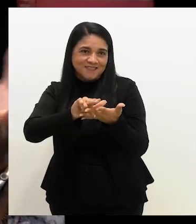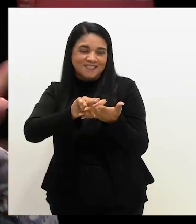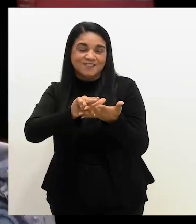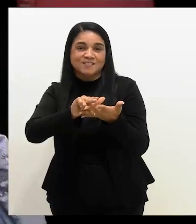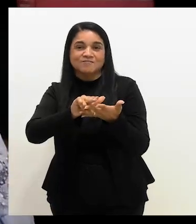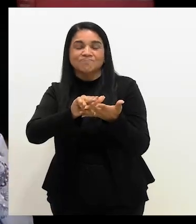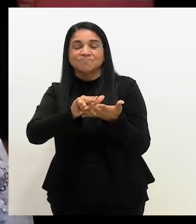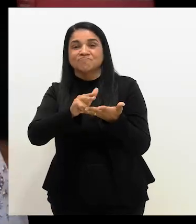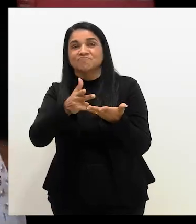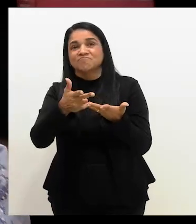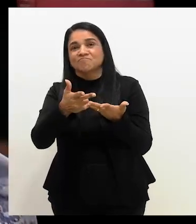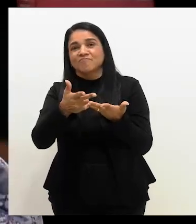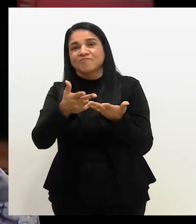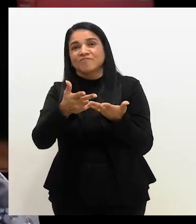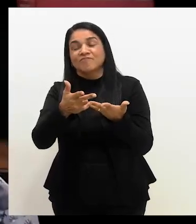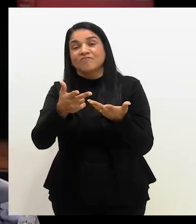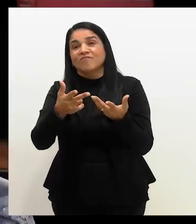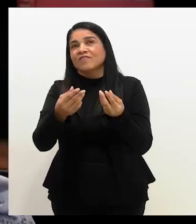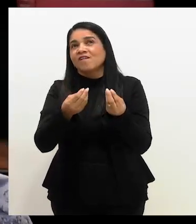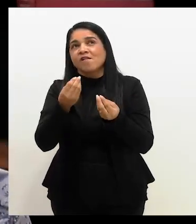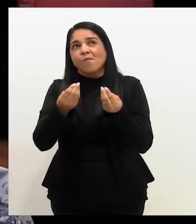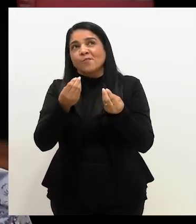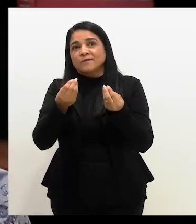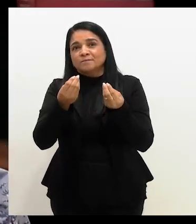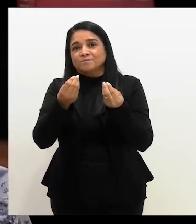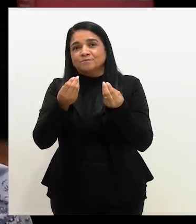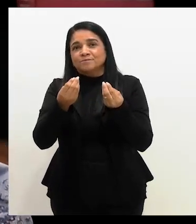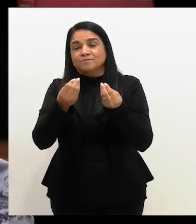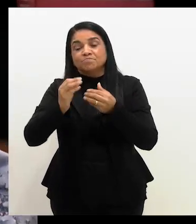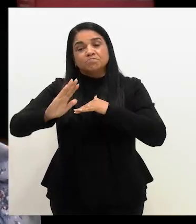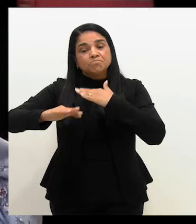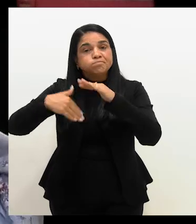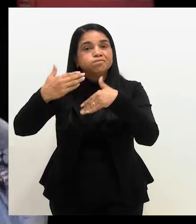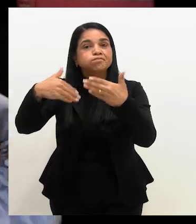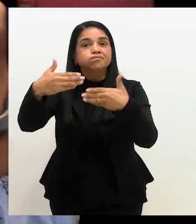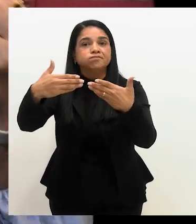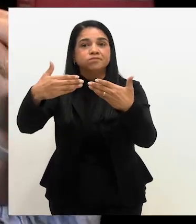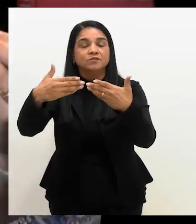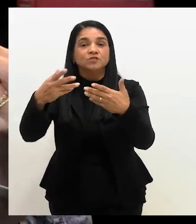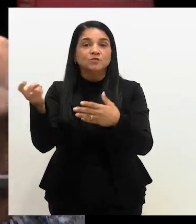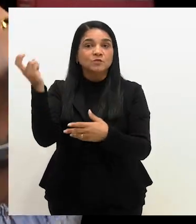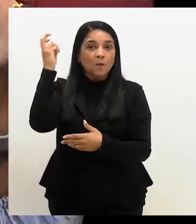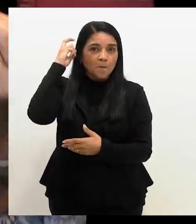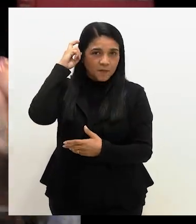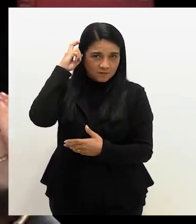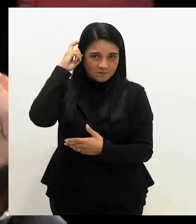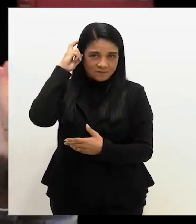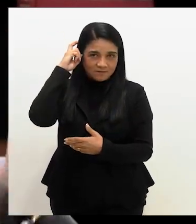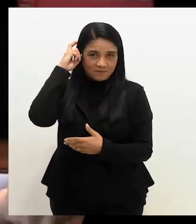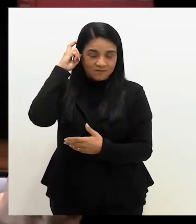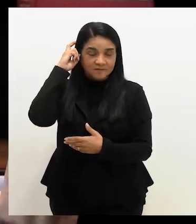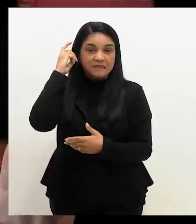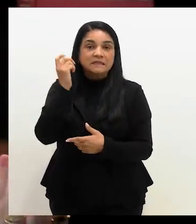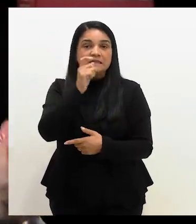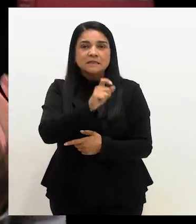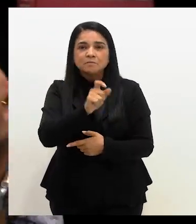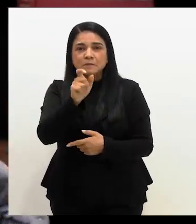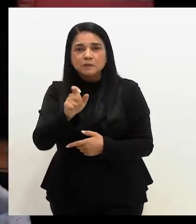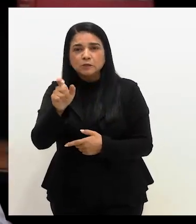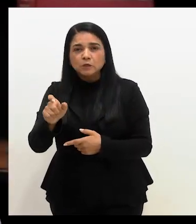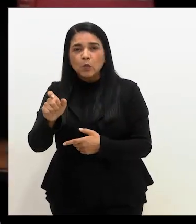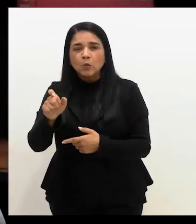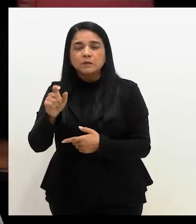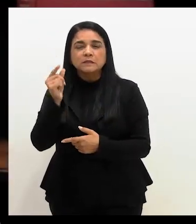várias questões dessa parte de avanços no implante auditivo, né?